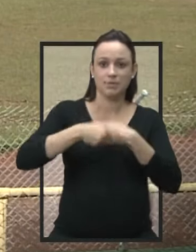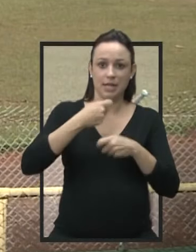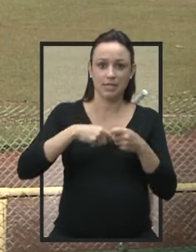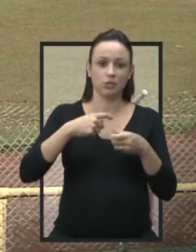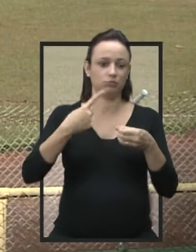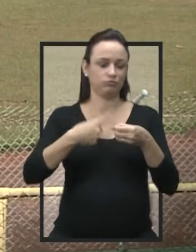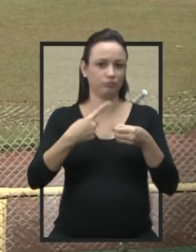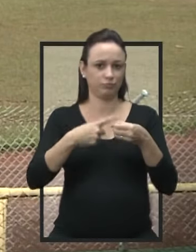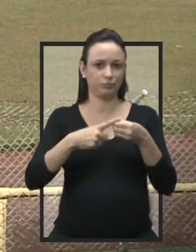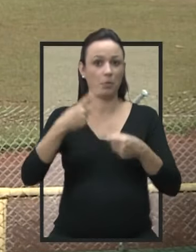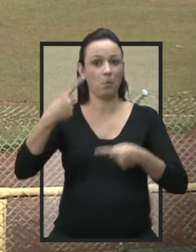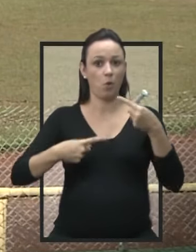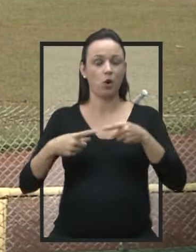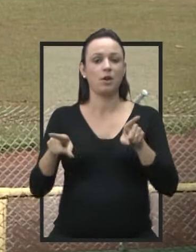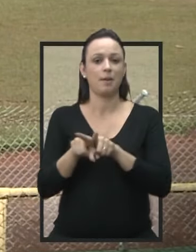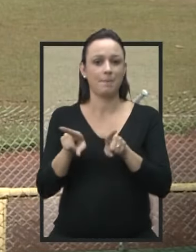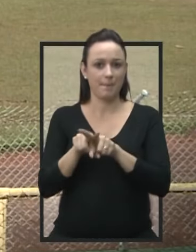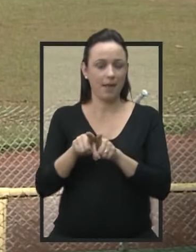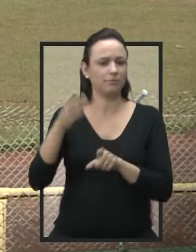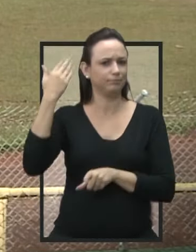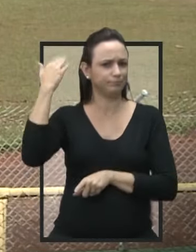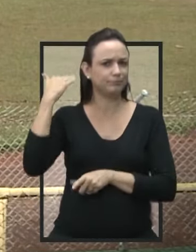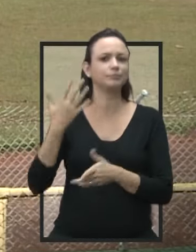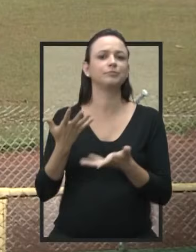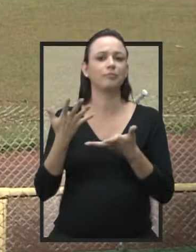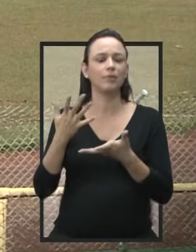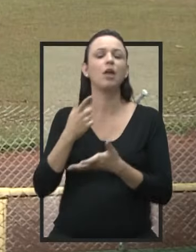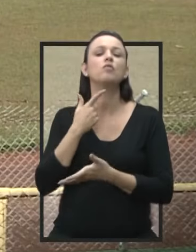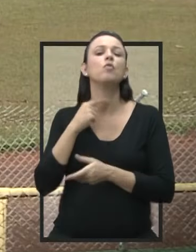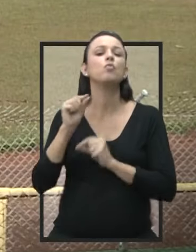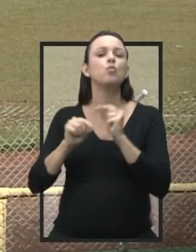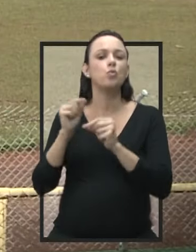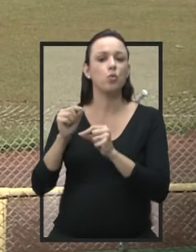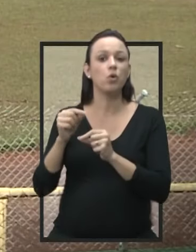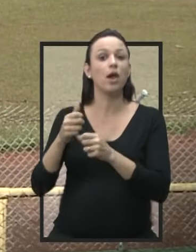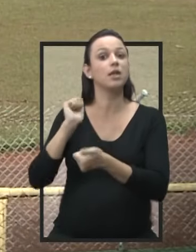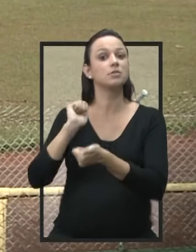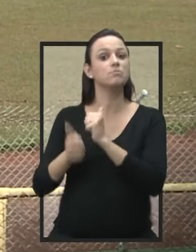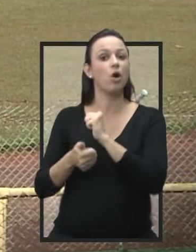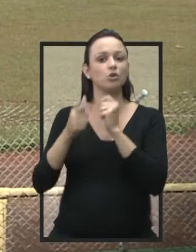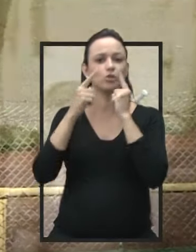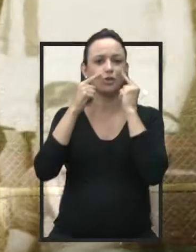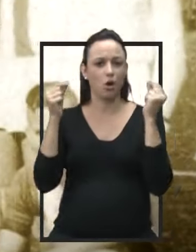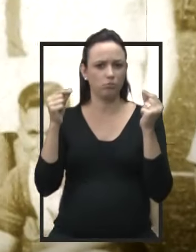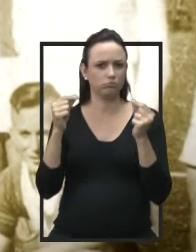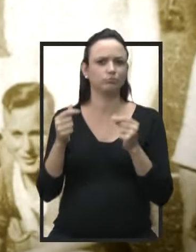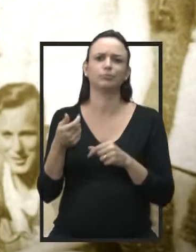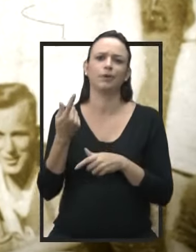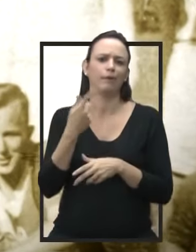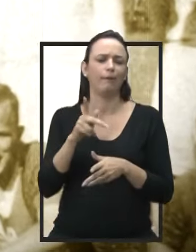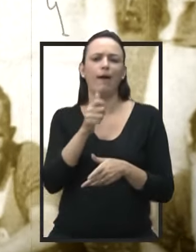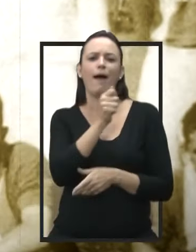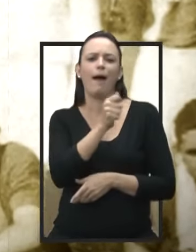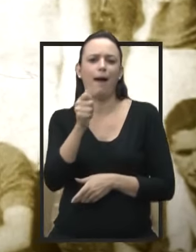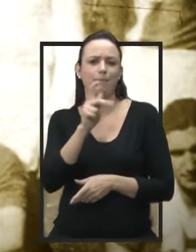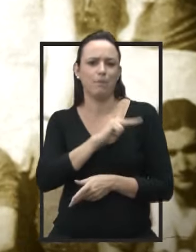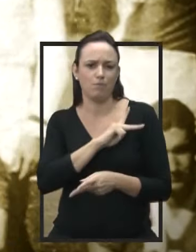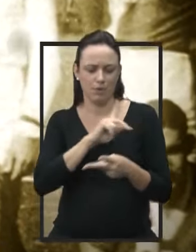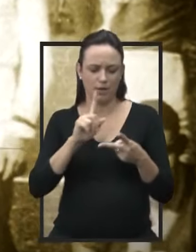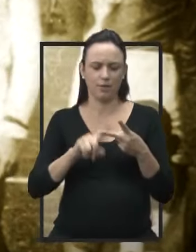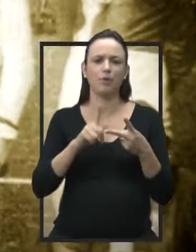da cidade, os políticos daquela época também disputavam o controle do esporte jauense, seja na Associação